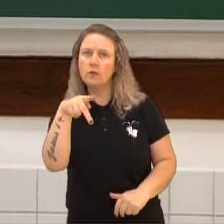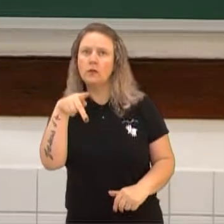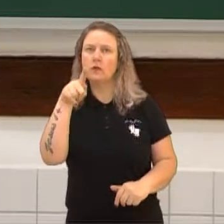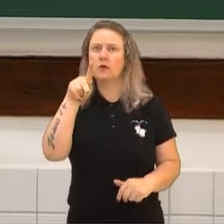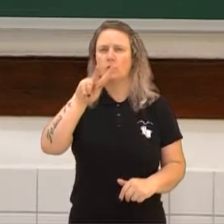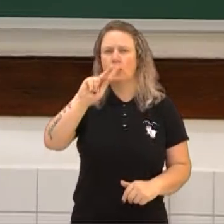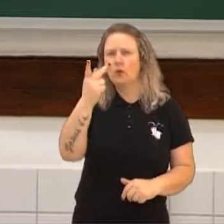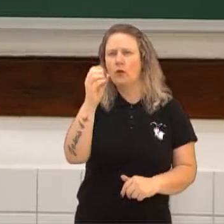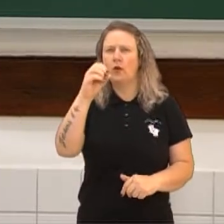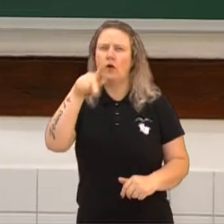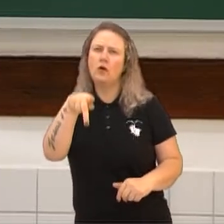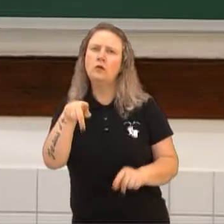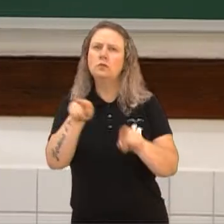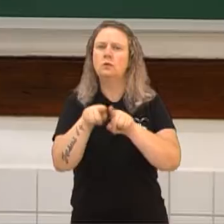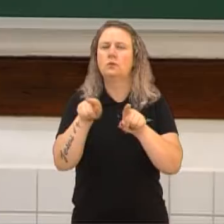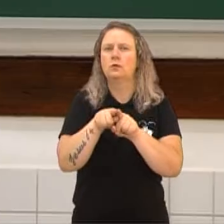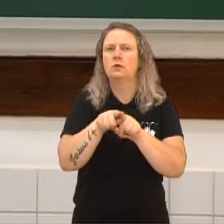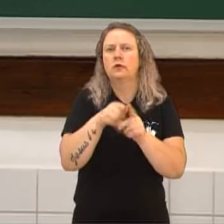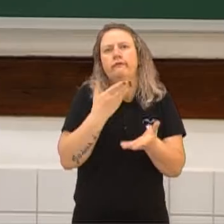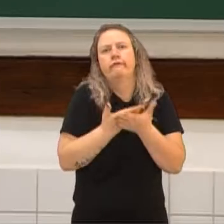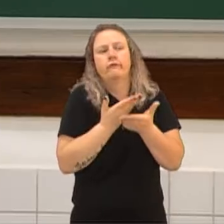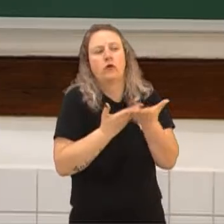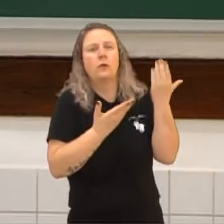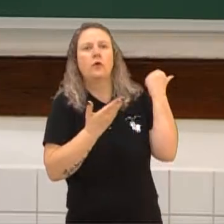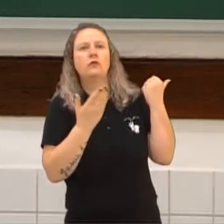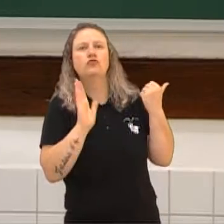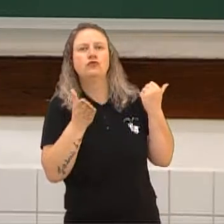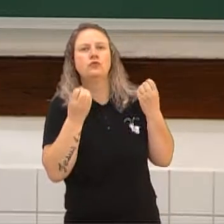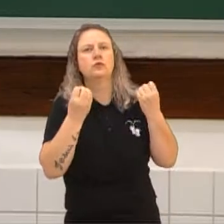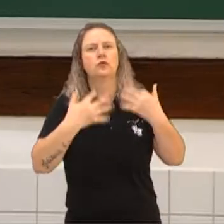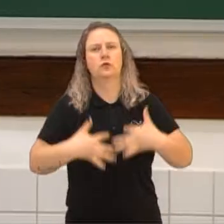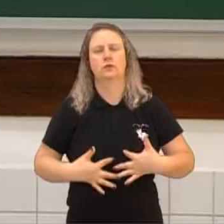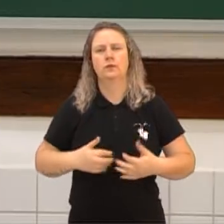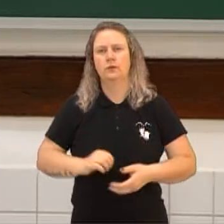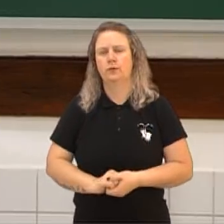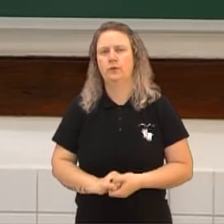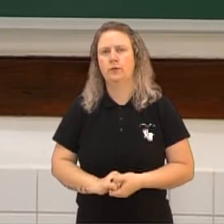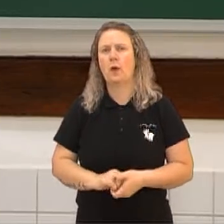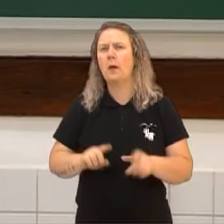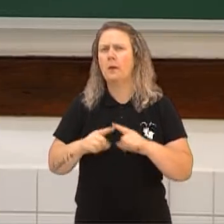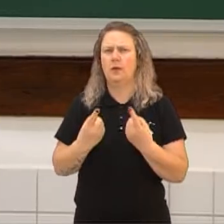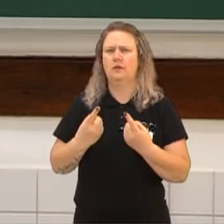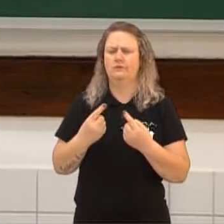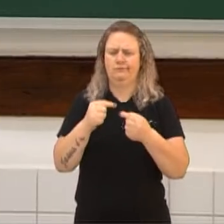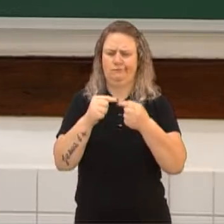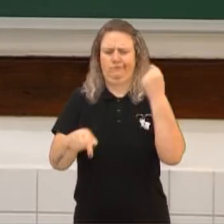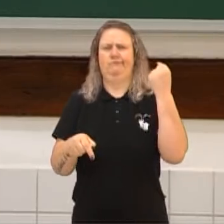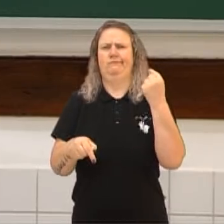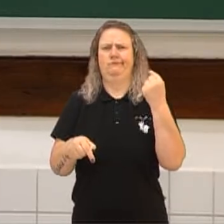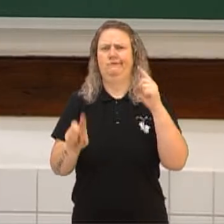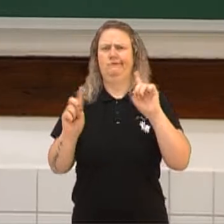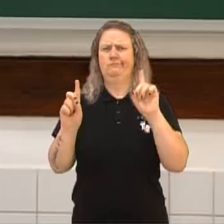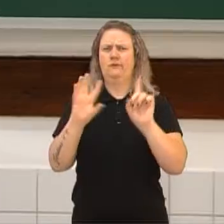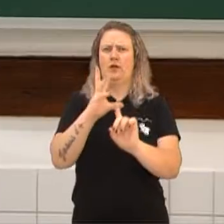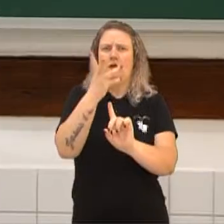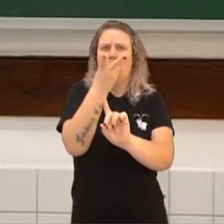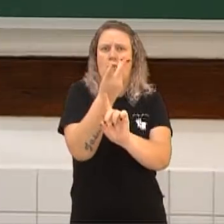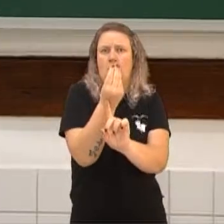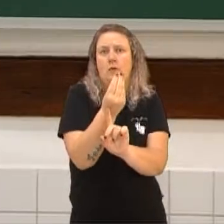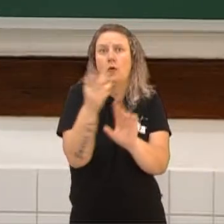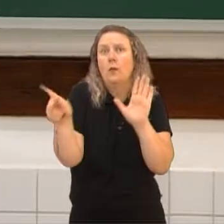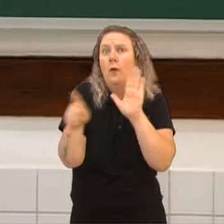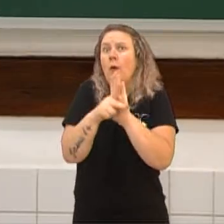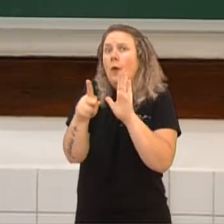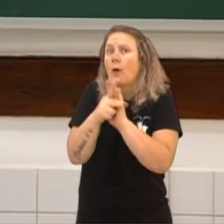nós já vimos na aula anterior. Porém, não tem nada a ver com a arte armorial, né? Que seria a arte do Nordeste,